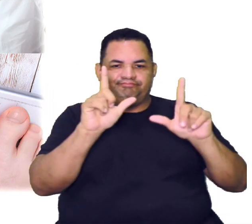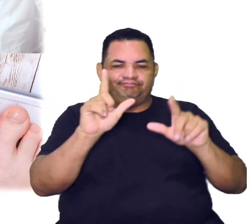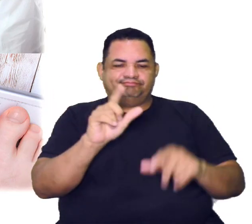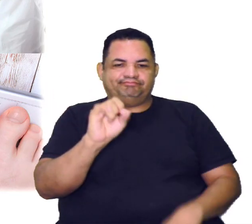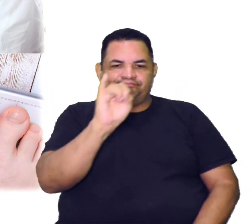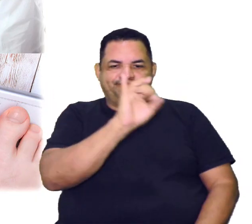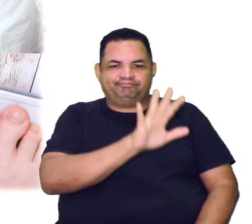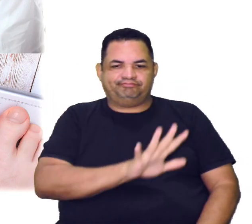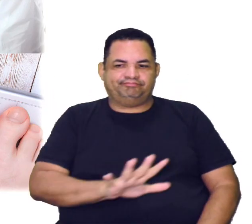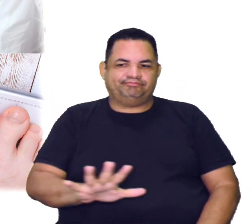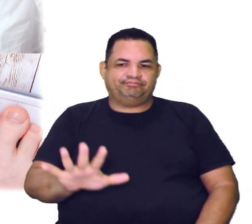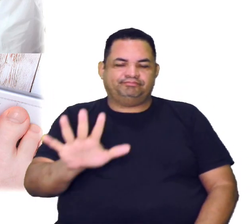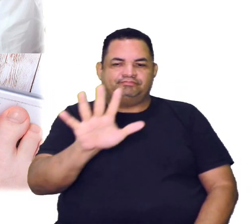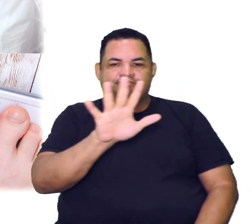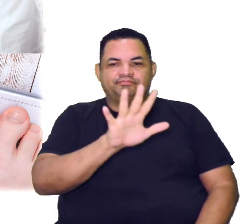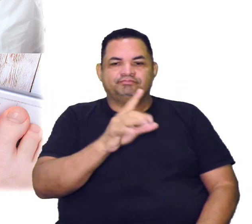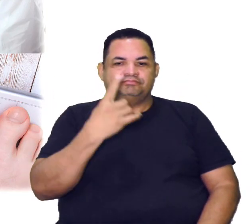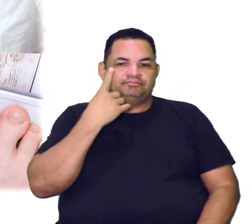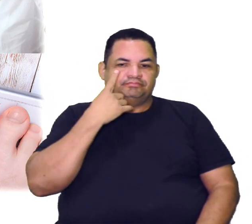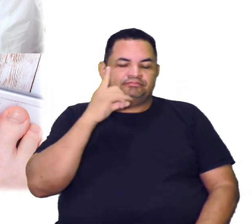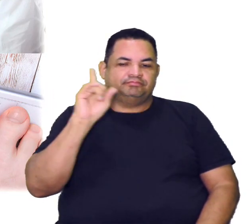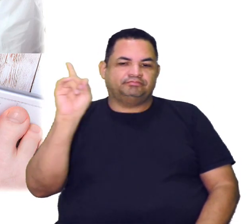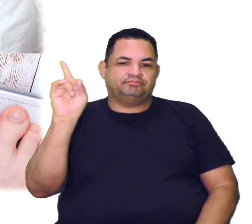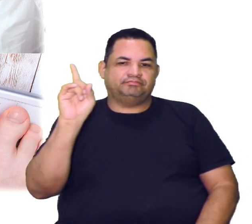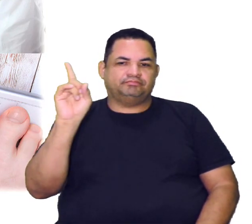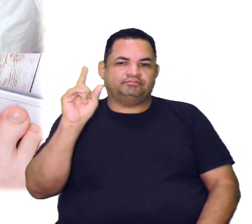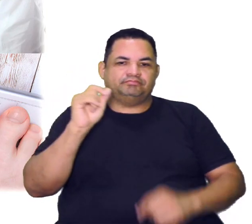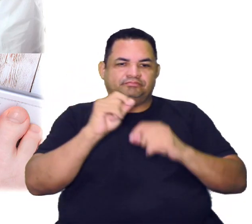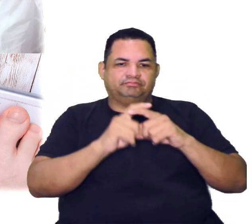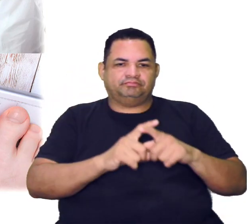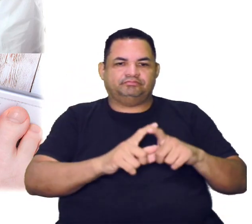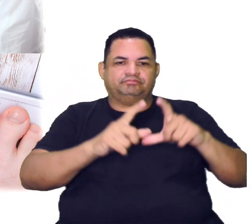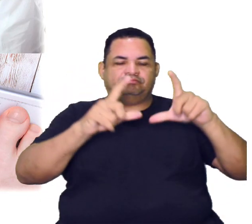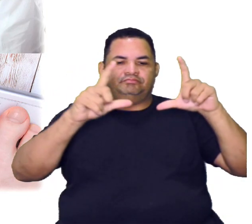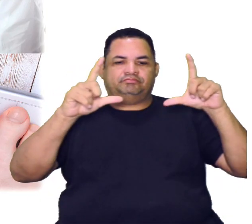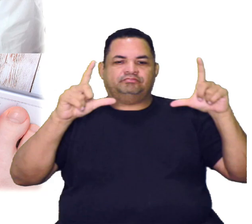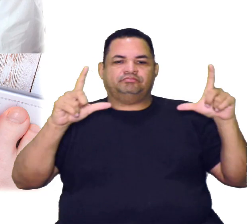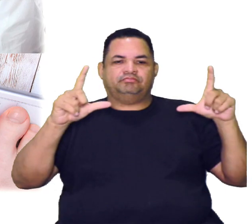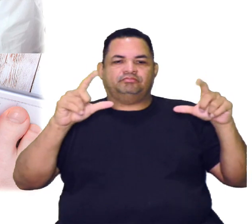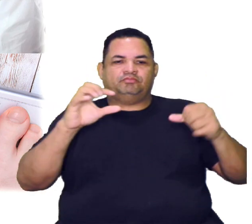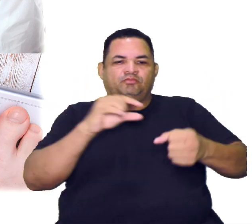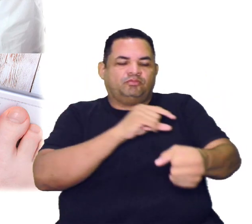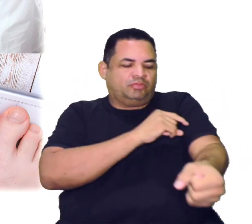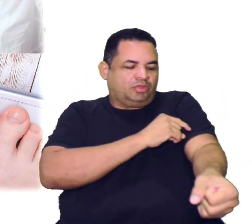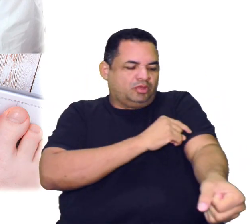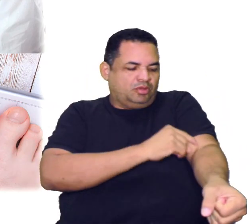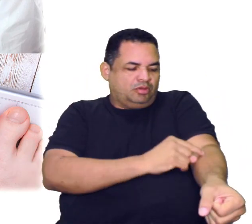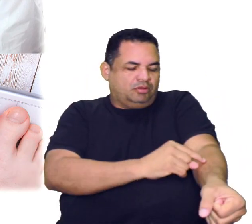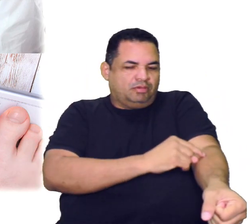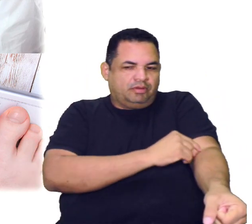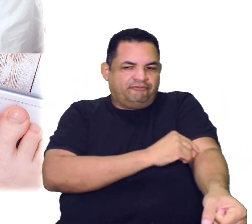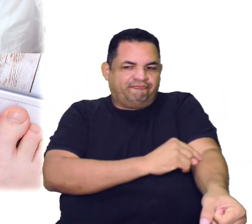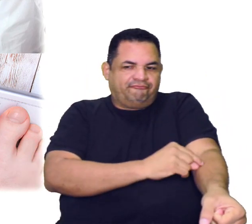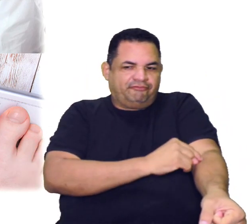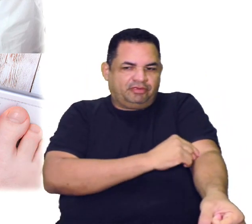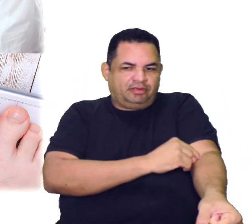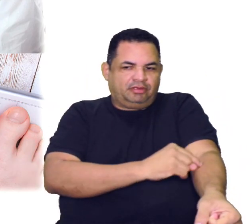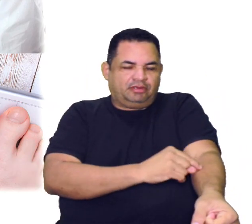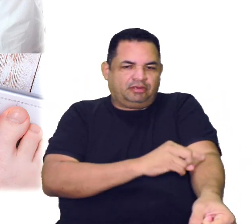bem. Isso daqui seria uma imagem ampliada de uma artéria, de uma